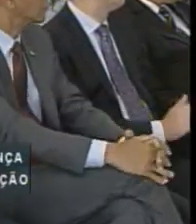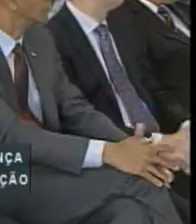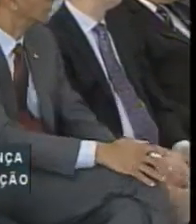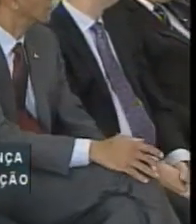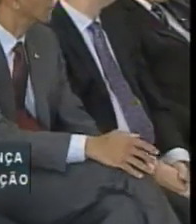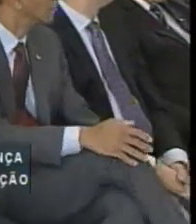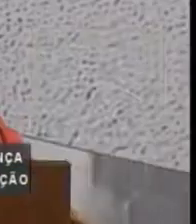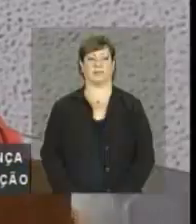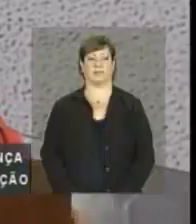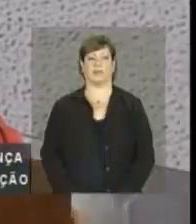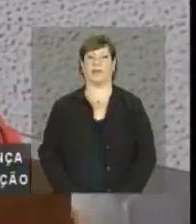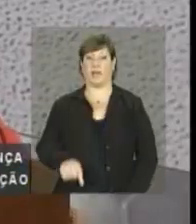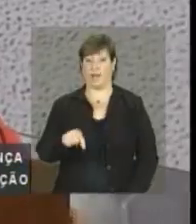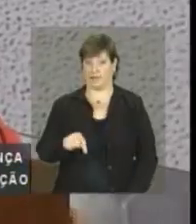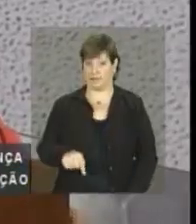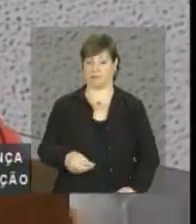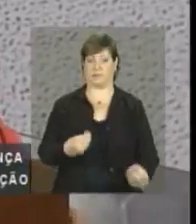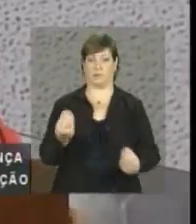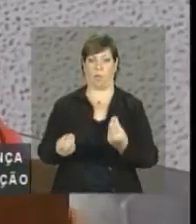Essas condições